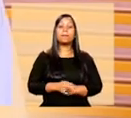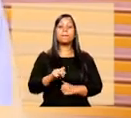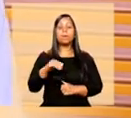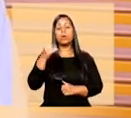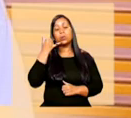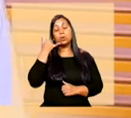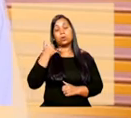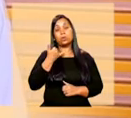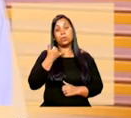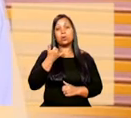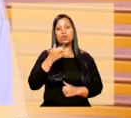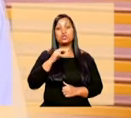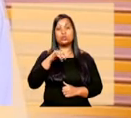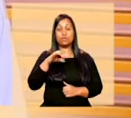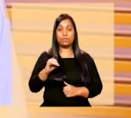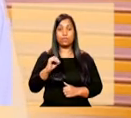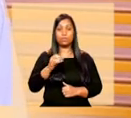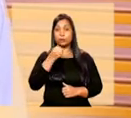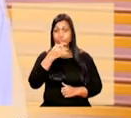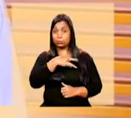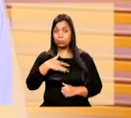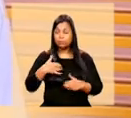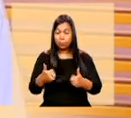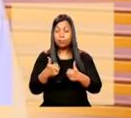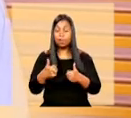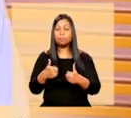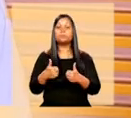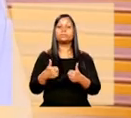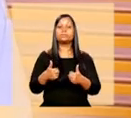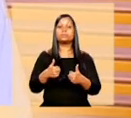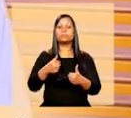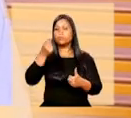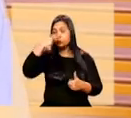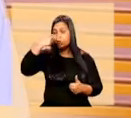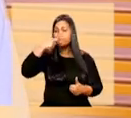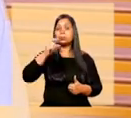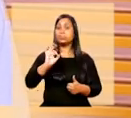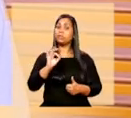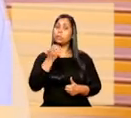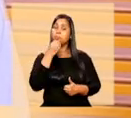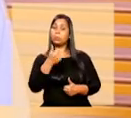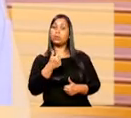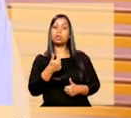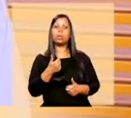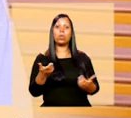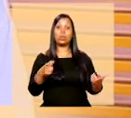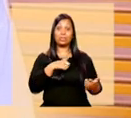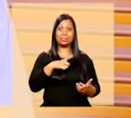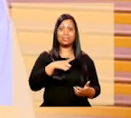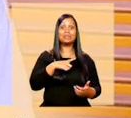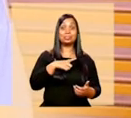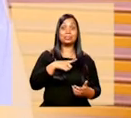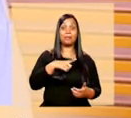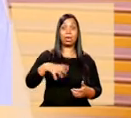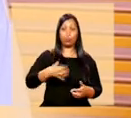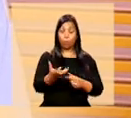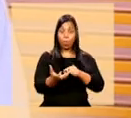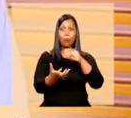O doutor Paulo ligou para mim e falou assim, Silvio, tá tudo bem? Tudo bem? Tá com gripe? Eu falei, não, tudo bem. Tem um órgão para